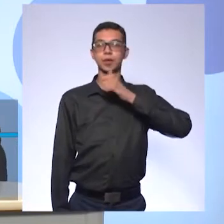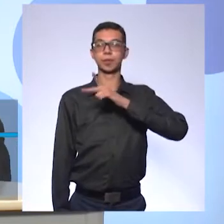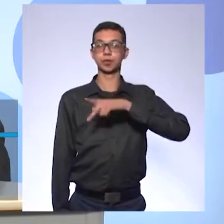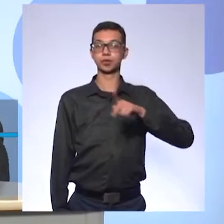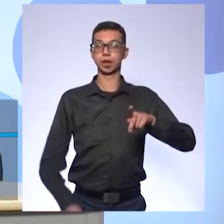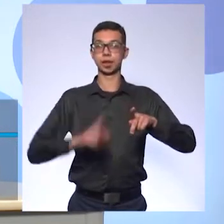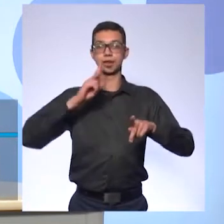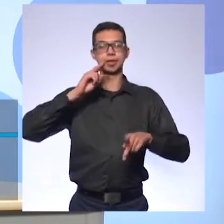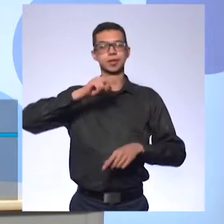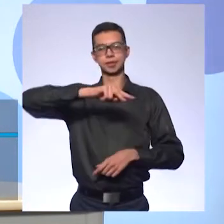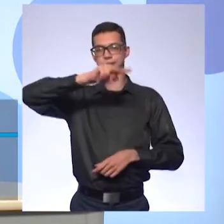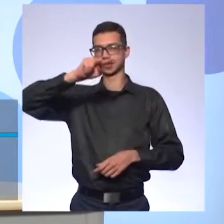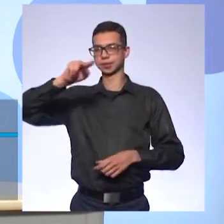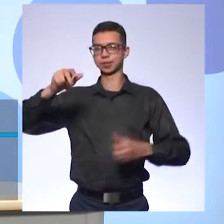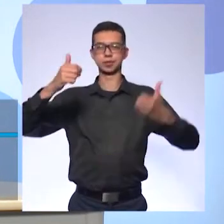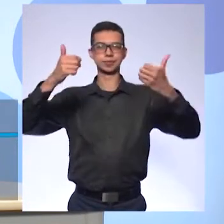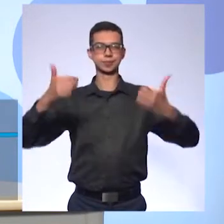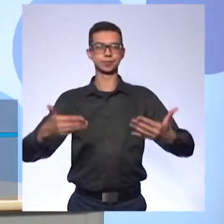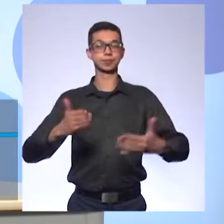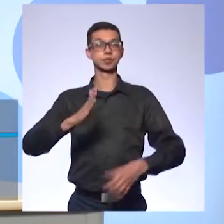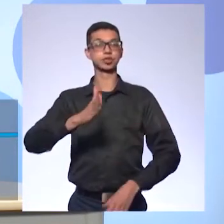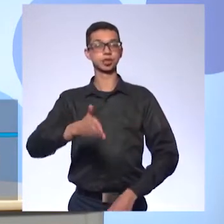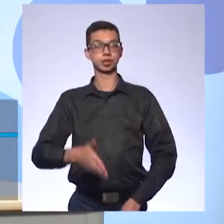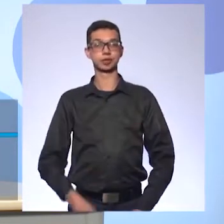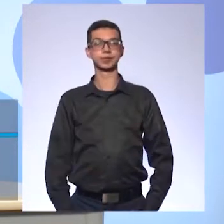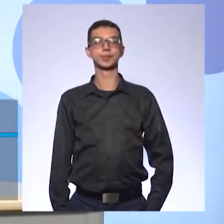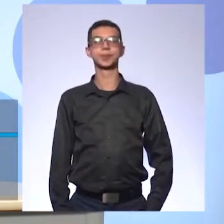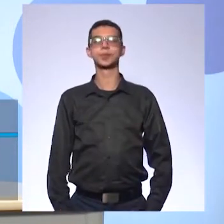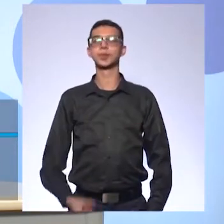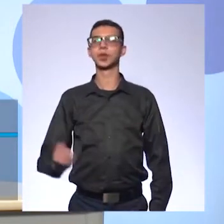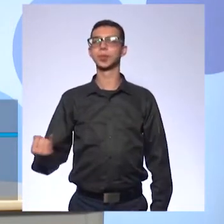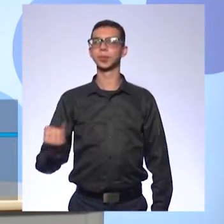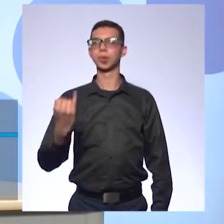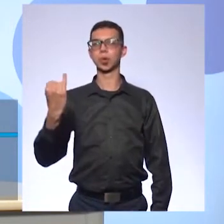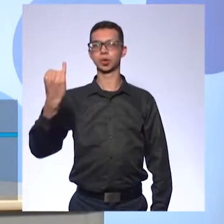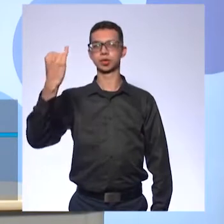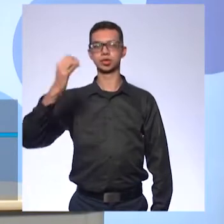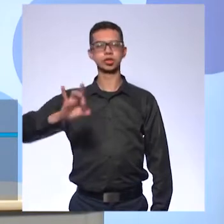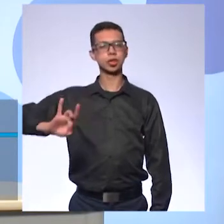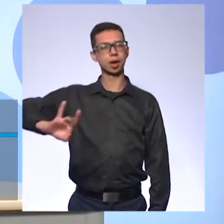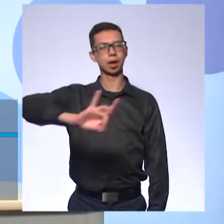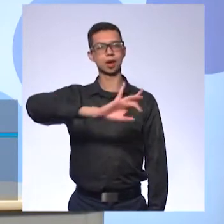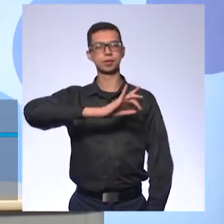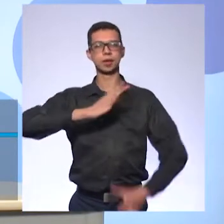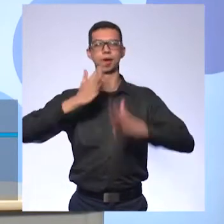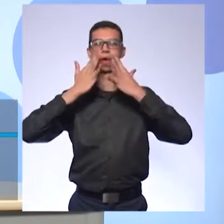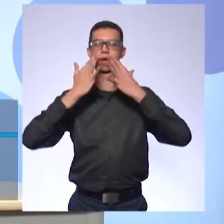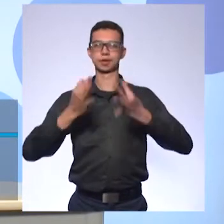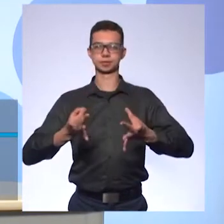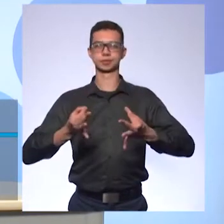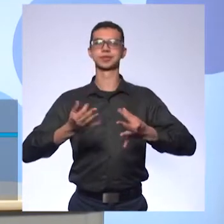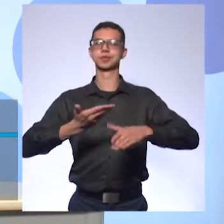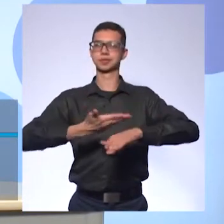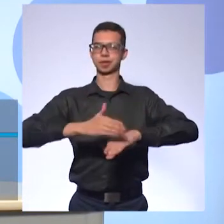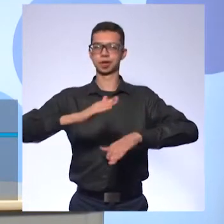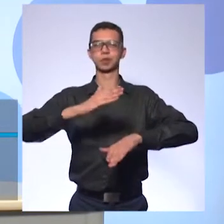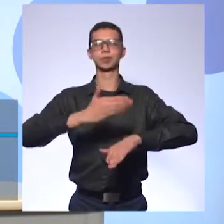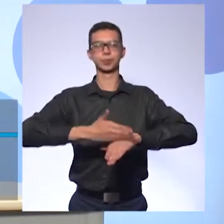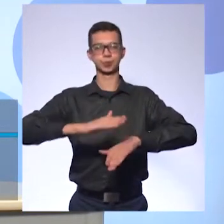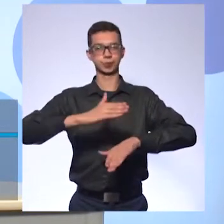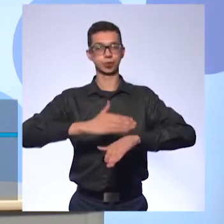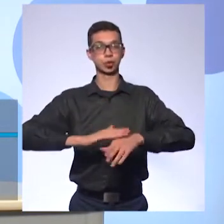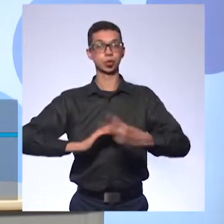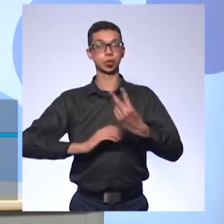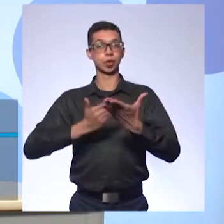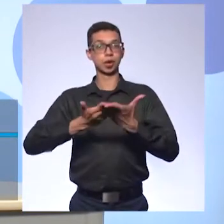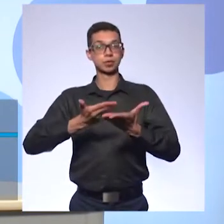vocês a habilidade descritivo, então é interessante a gente se atentar a esse fato, né? Essa habilidade ela vai ser trabalhada em 2 aulas,